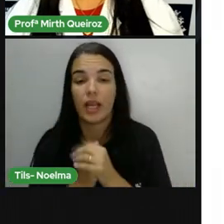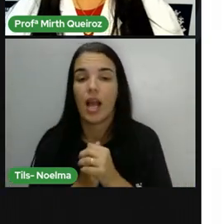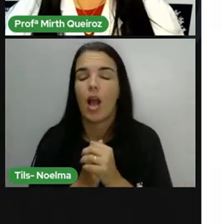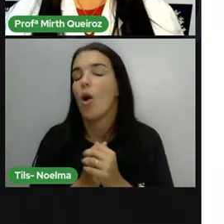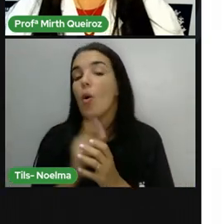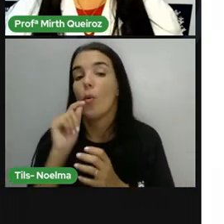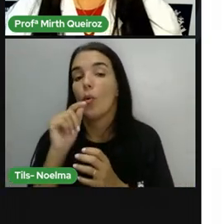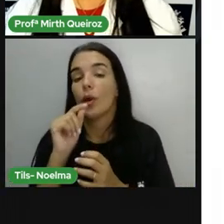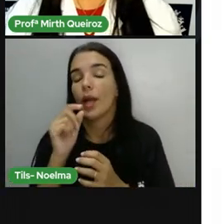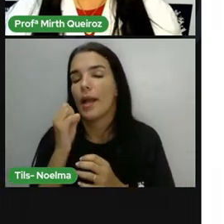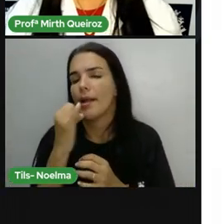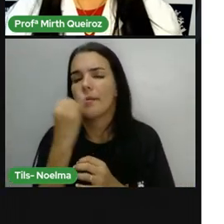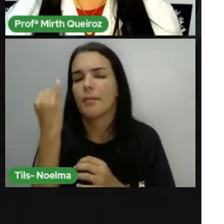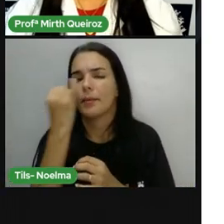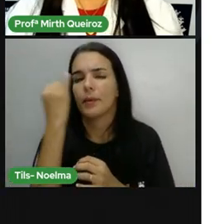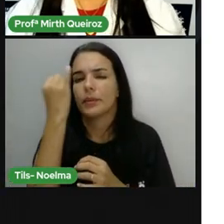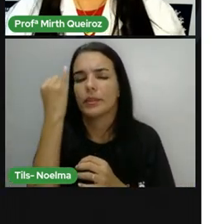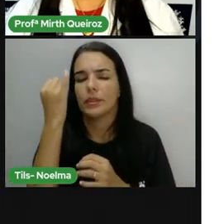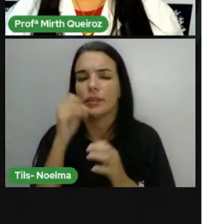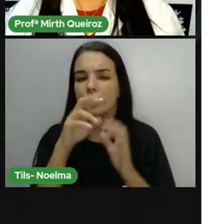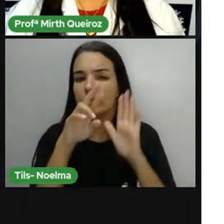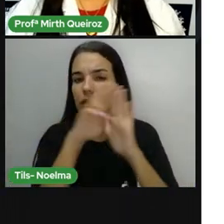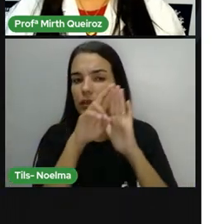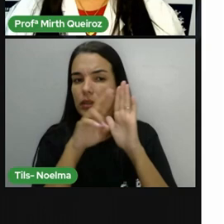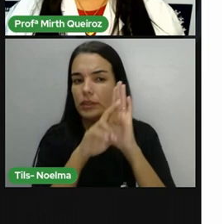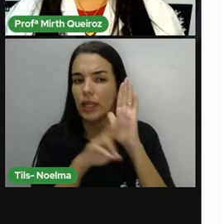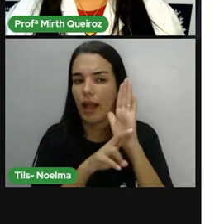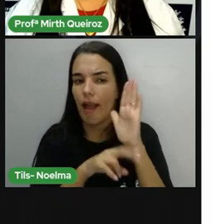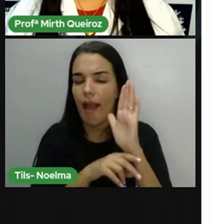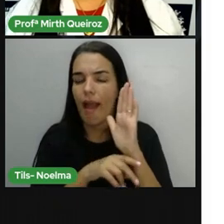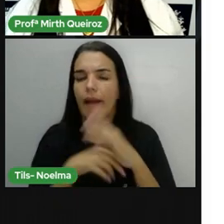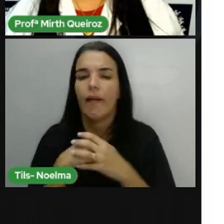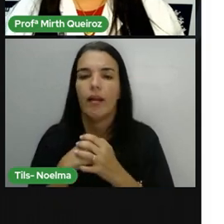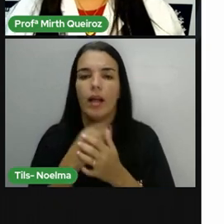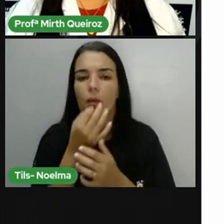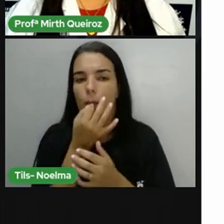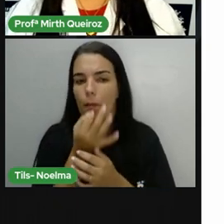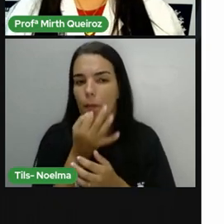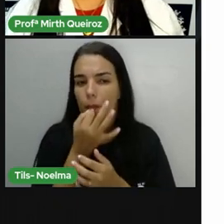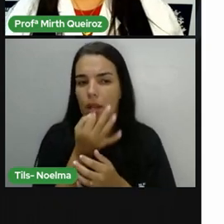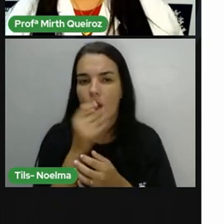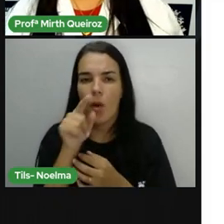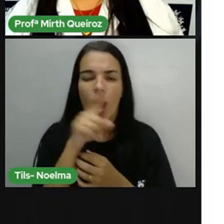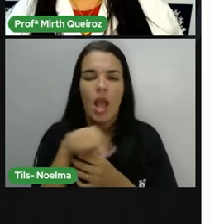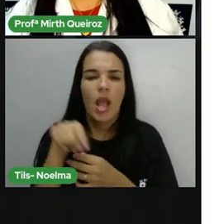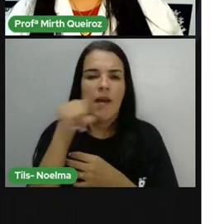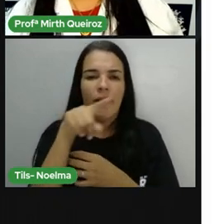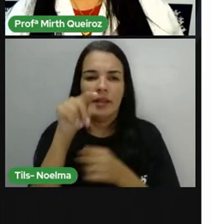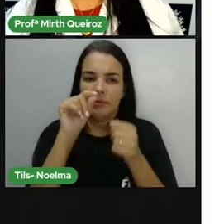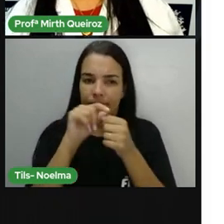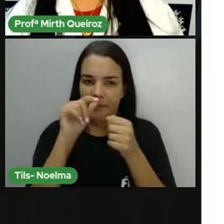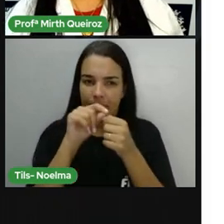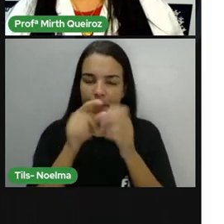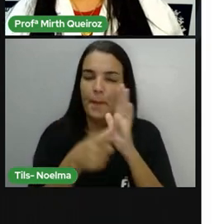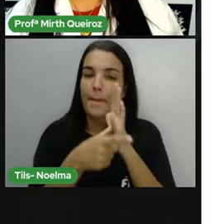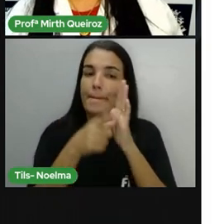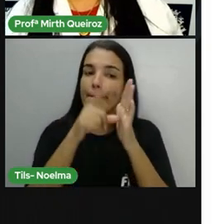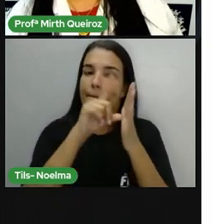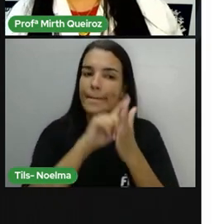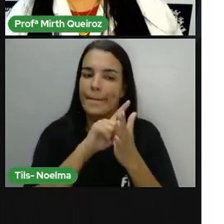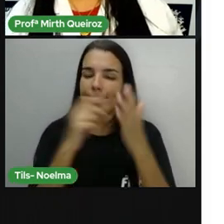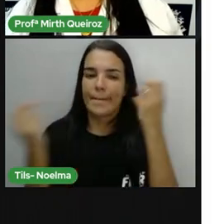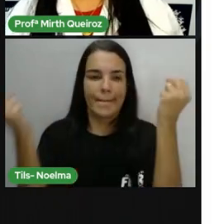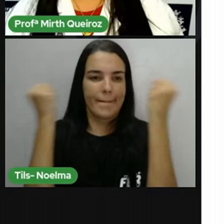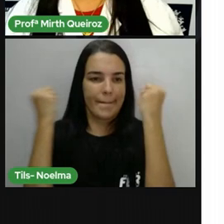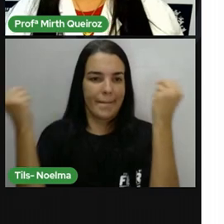um dos itens, né, que a gente colocou lá no início, quando a gente estava falando sobre sugestões do que você deve fazer antes de